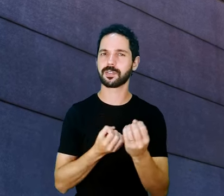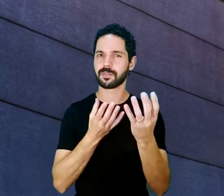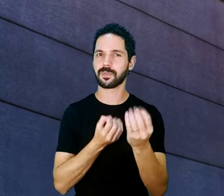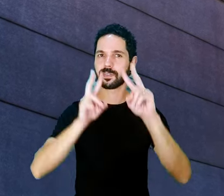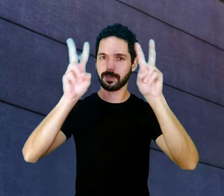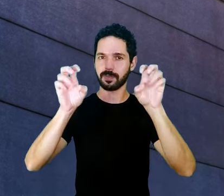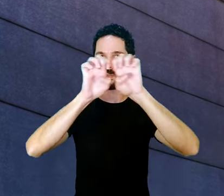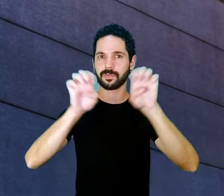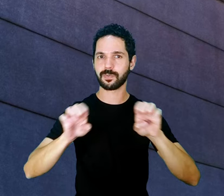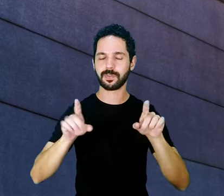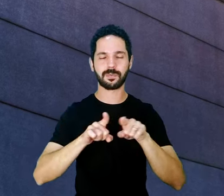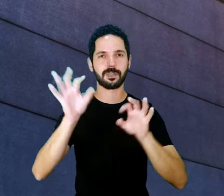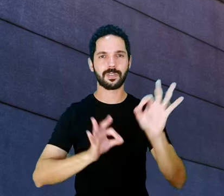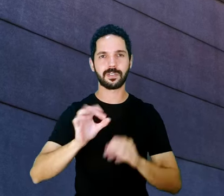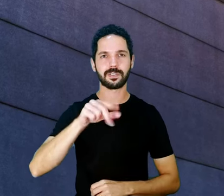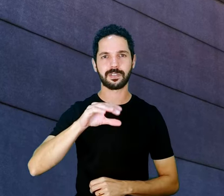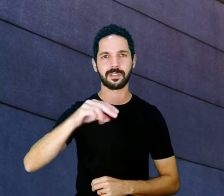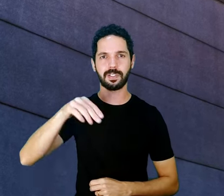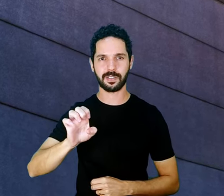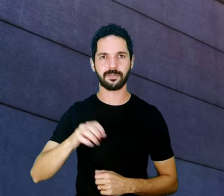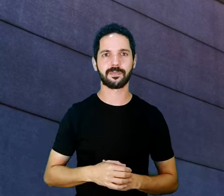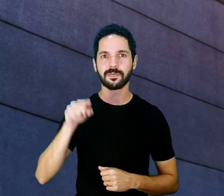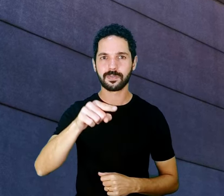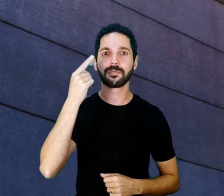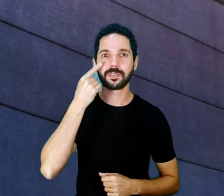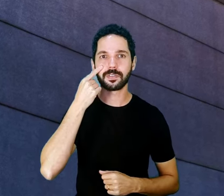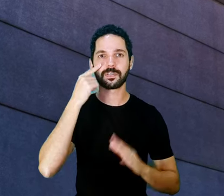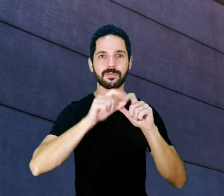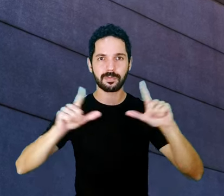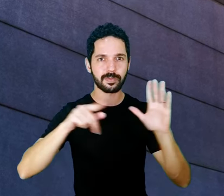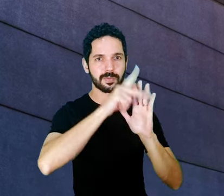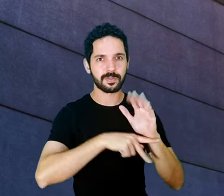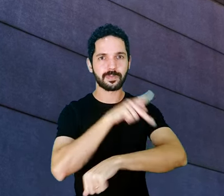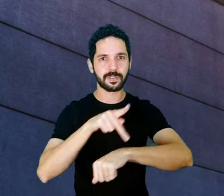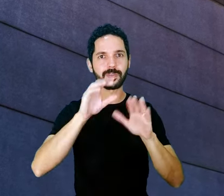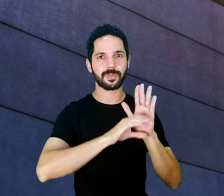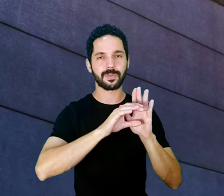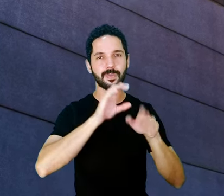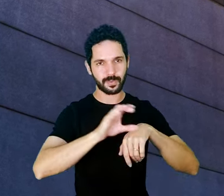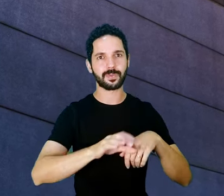Química. Para mais informações sobre a estrutura e a organização da LCNE,